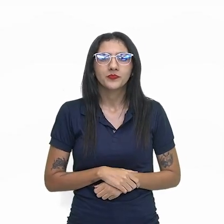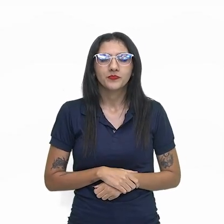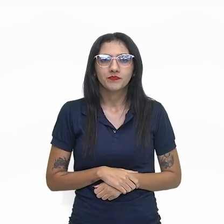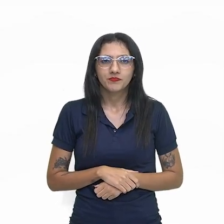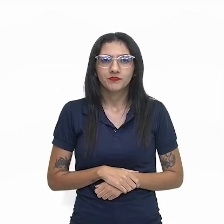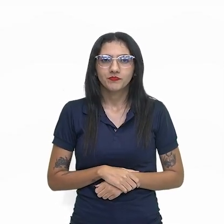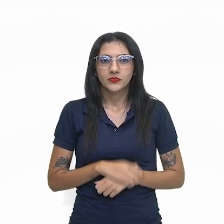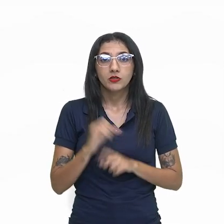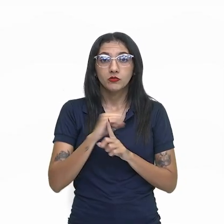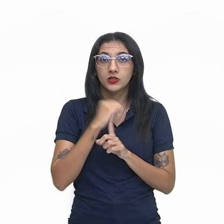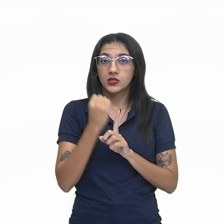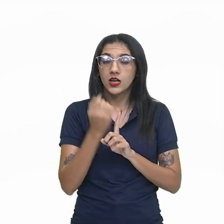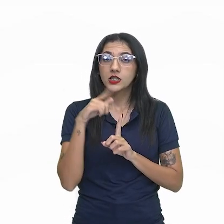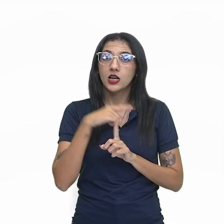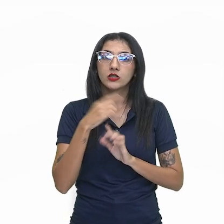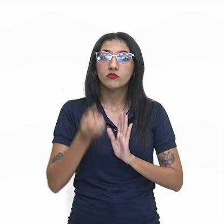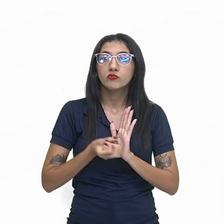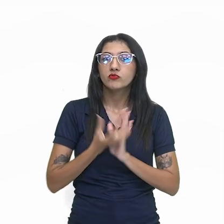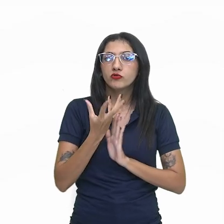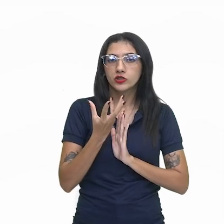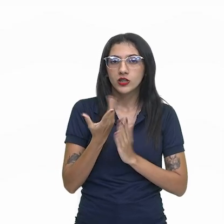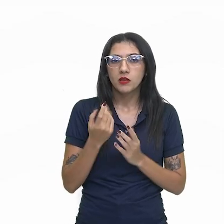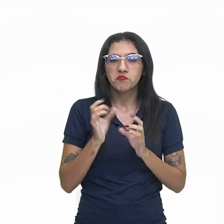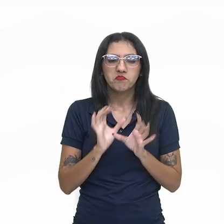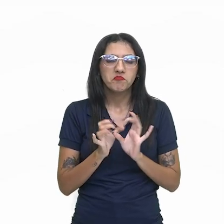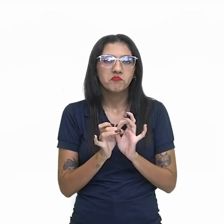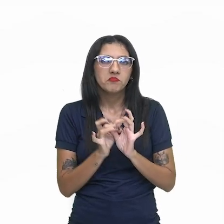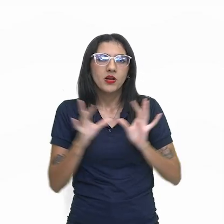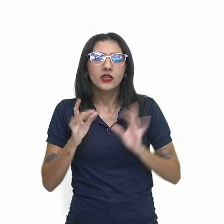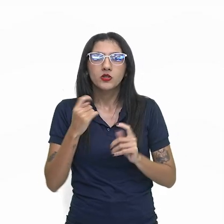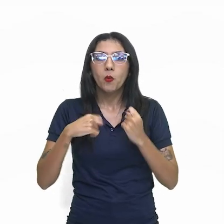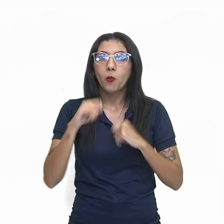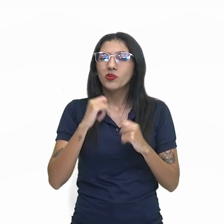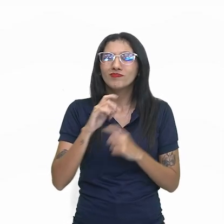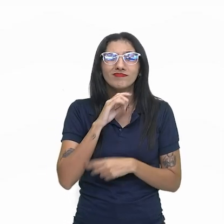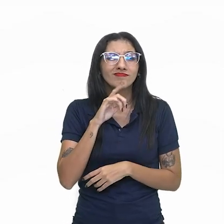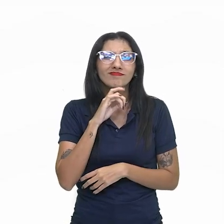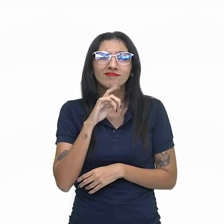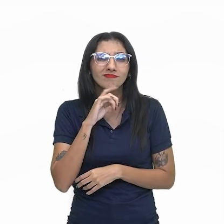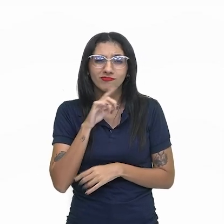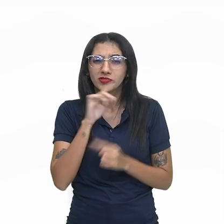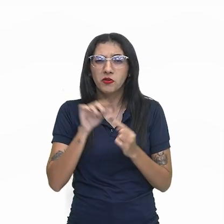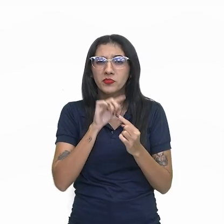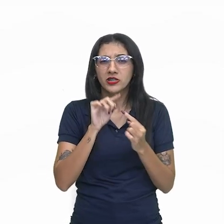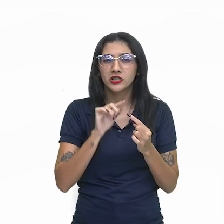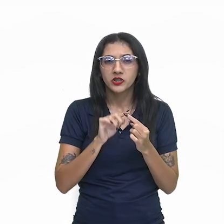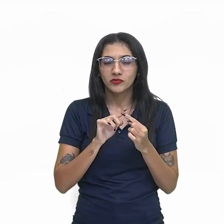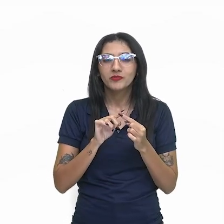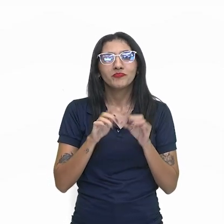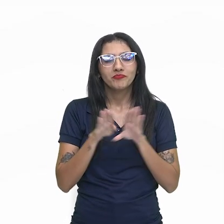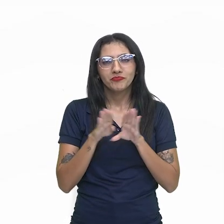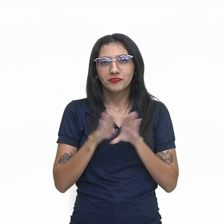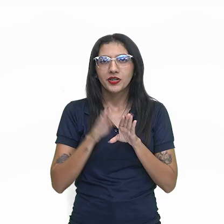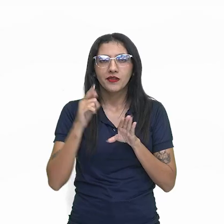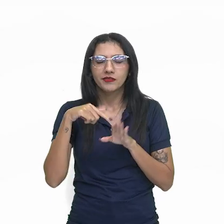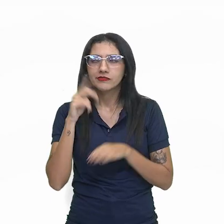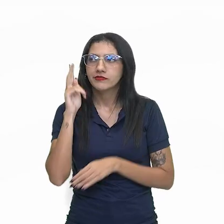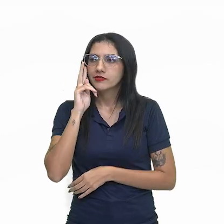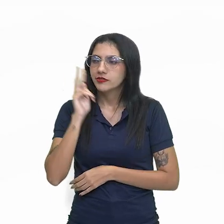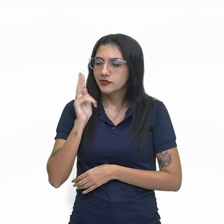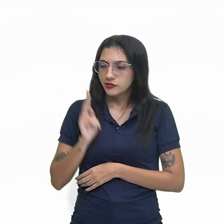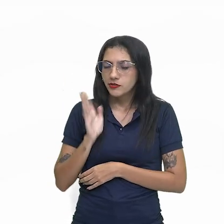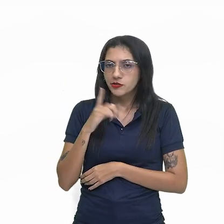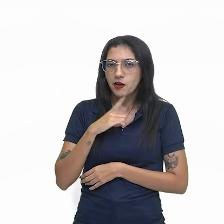com o liberalismo econômico não conseguiu alcançar seus objetivos e a história, né, a histórica